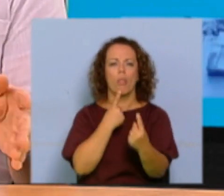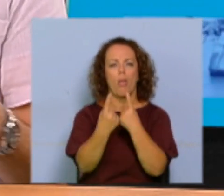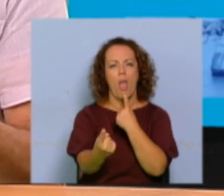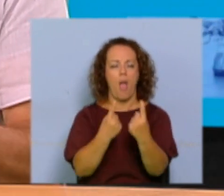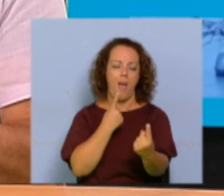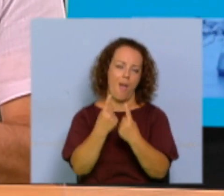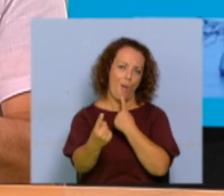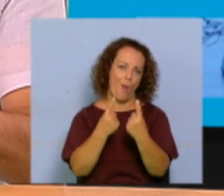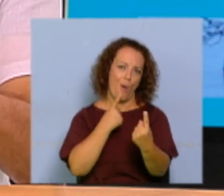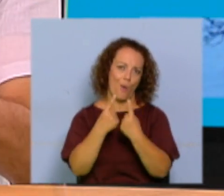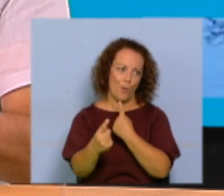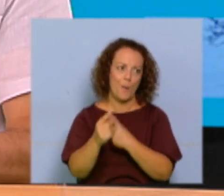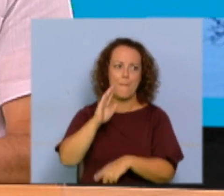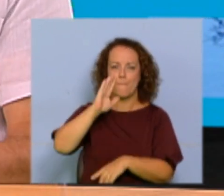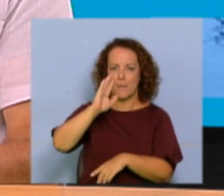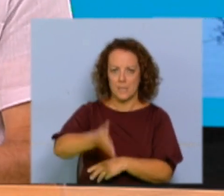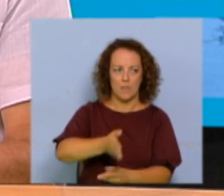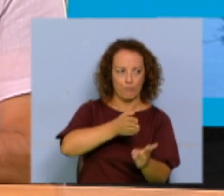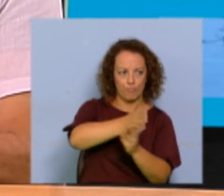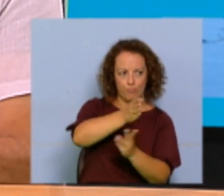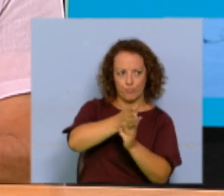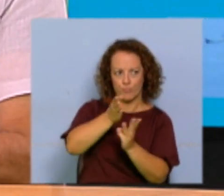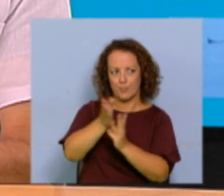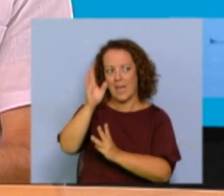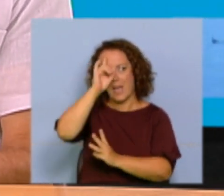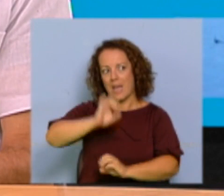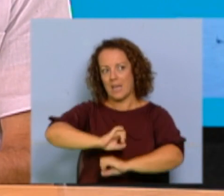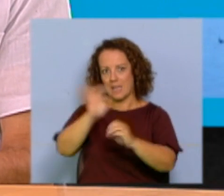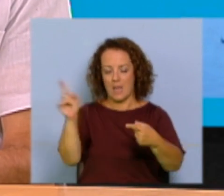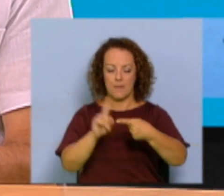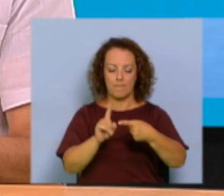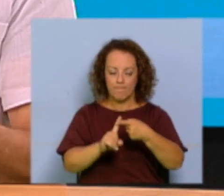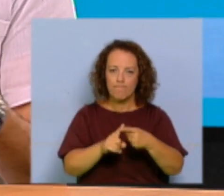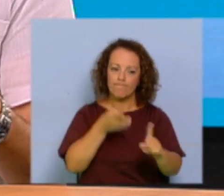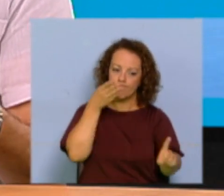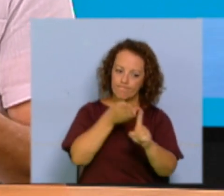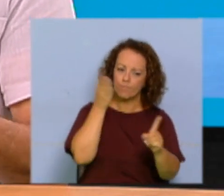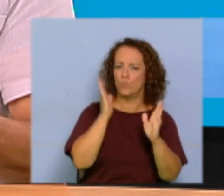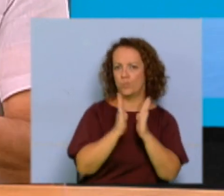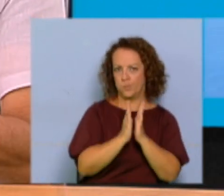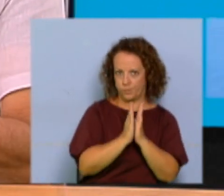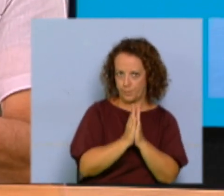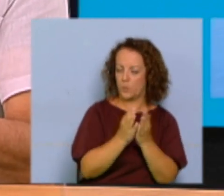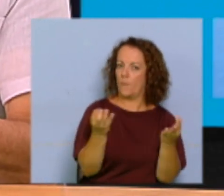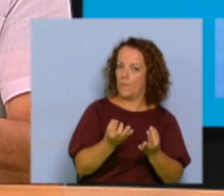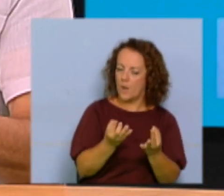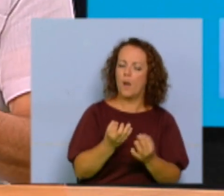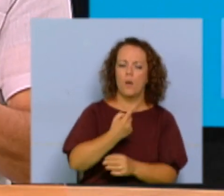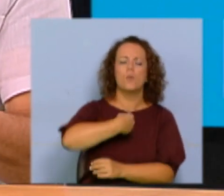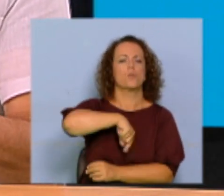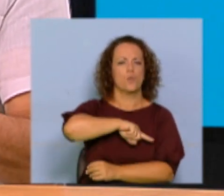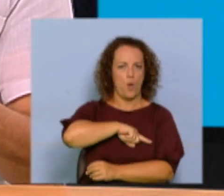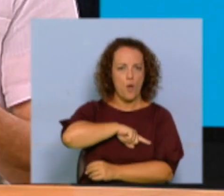que se tem que fazer em 3 direções muito claras. A primeira é a direção ecuménica. Nós temos muito mais